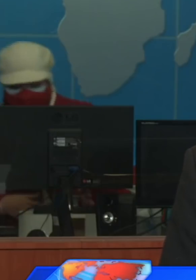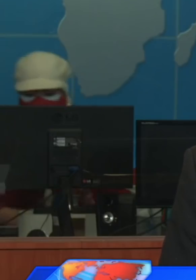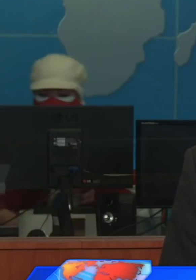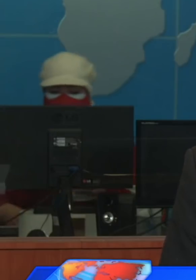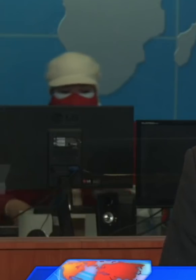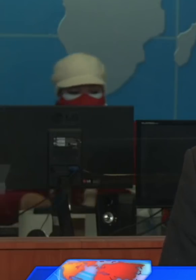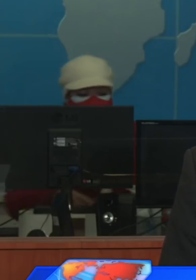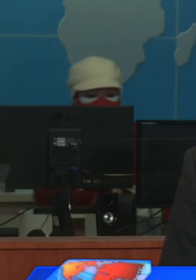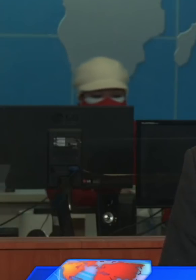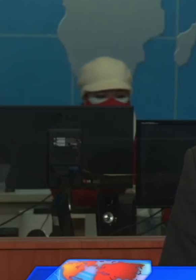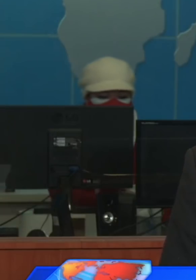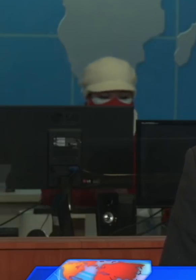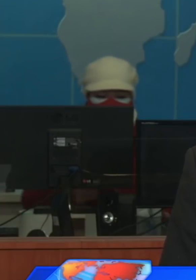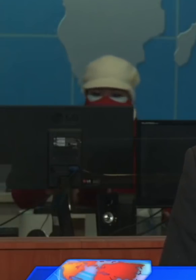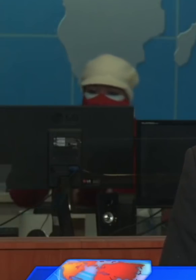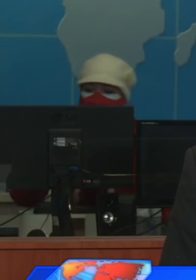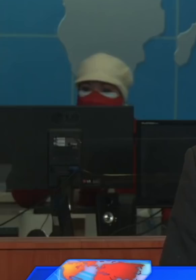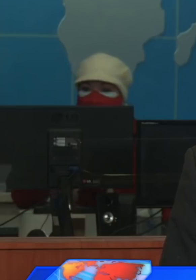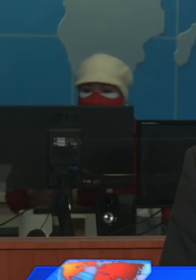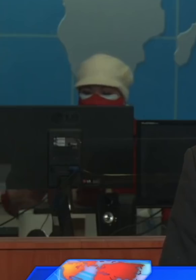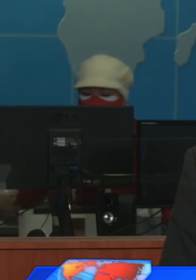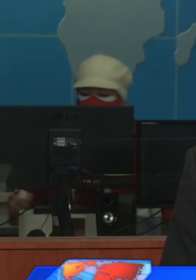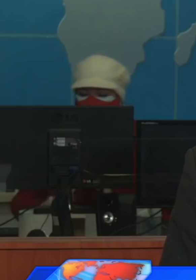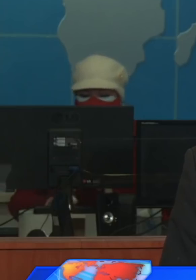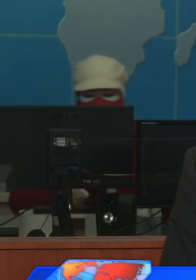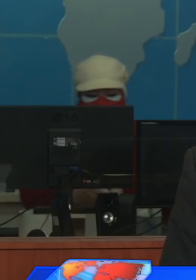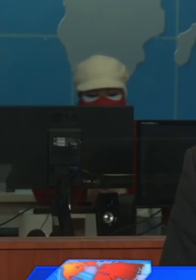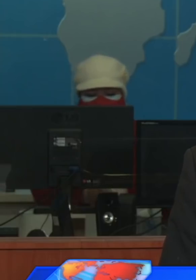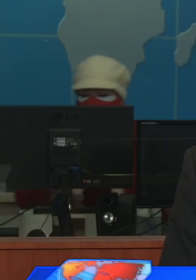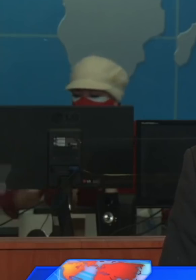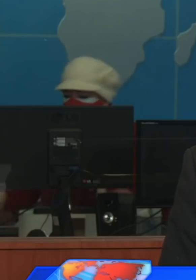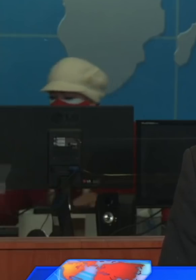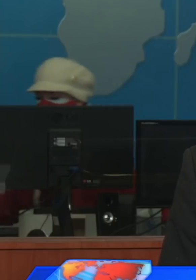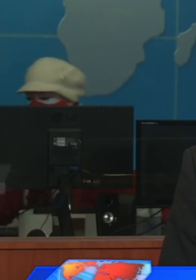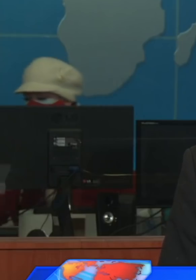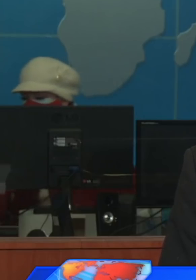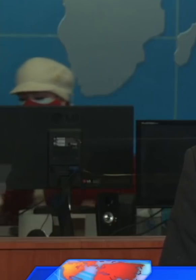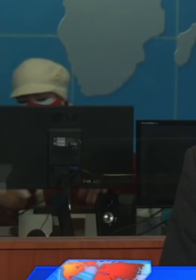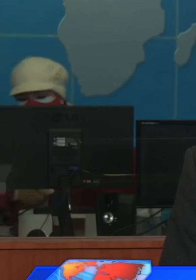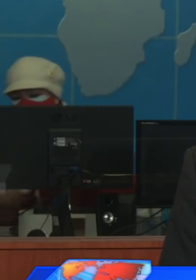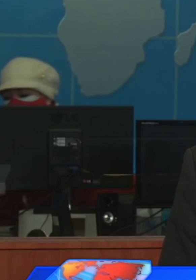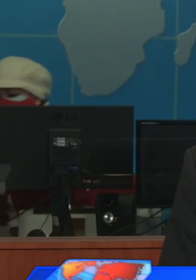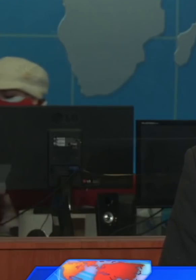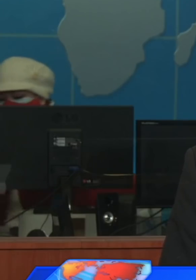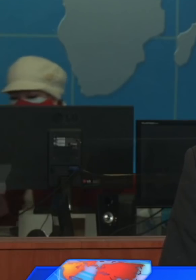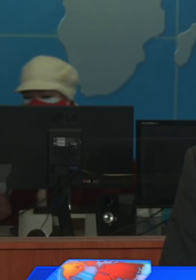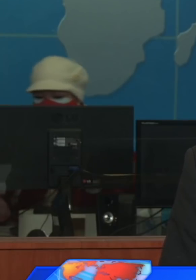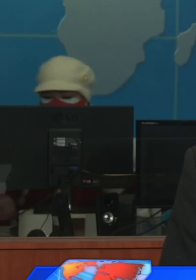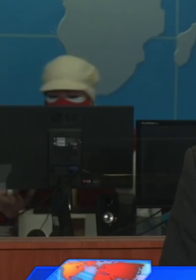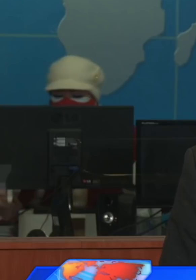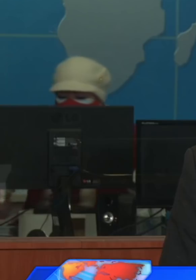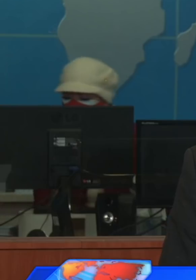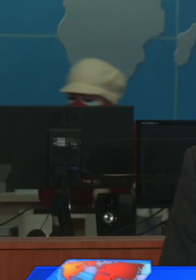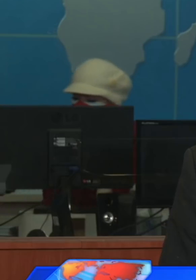18. Para se vacinar é necessário apresentar o documento com foto e um comprovante de residência. De acordo com dados da Prefeitura, São Luís já